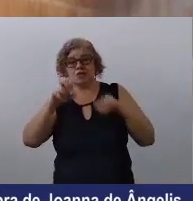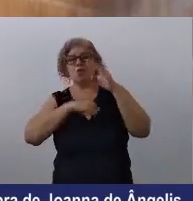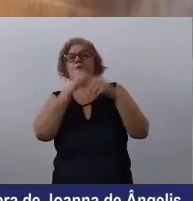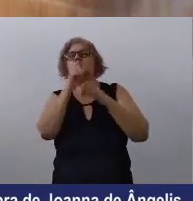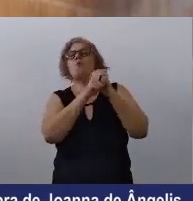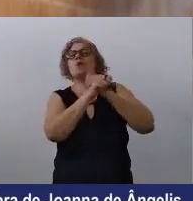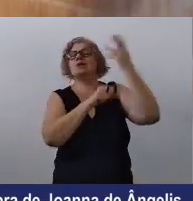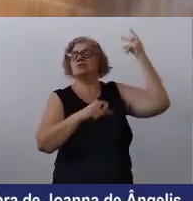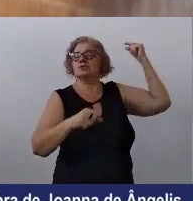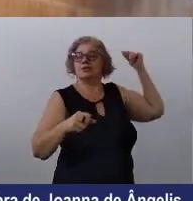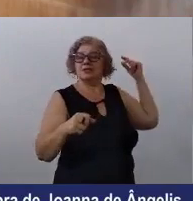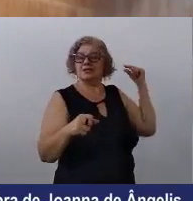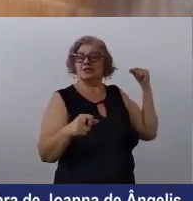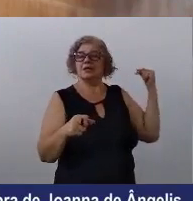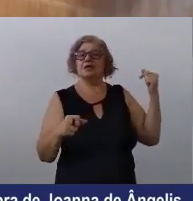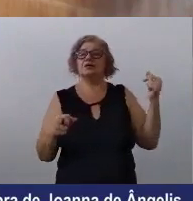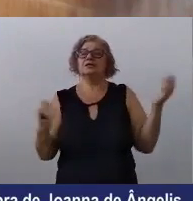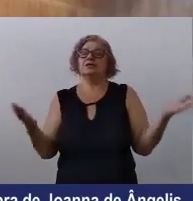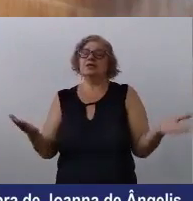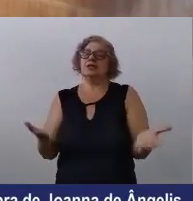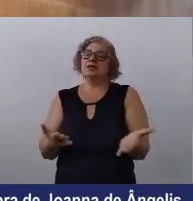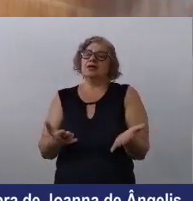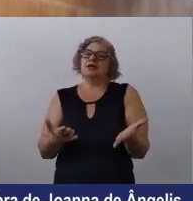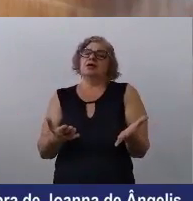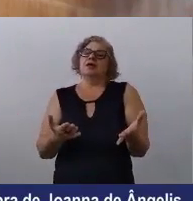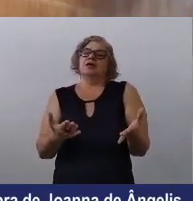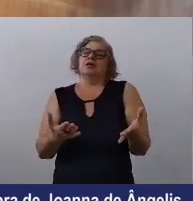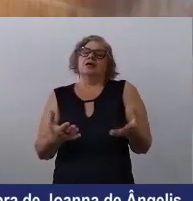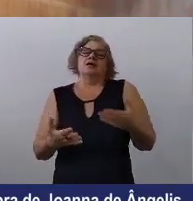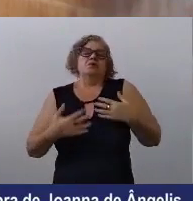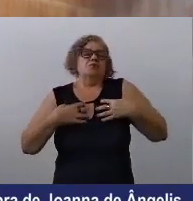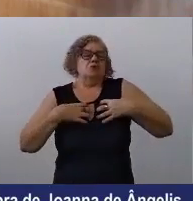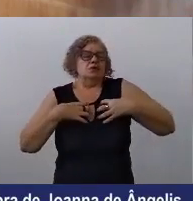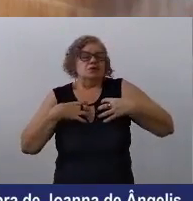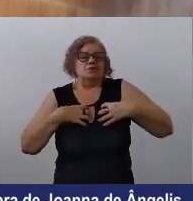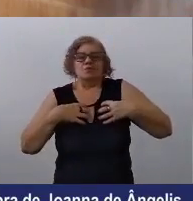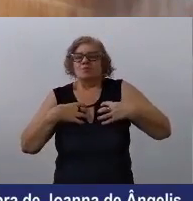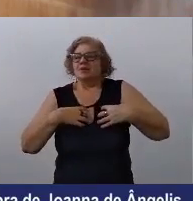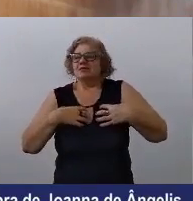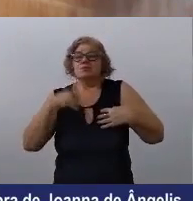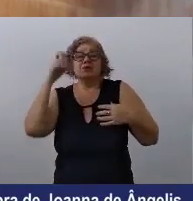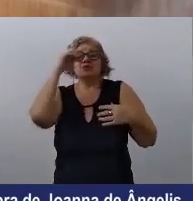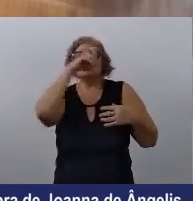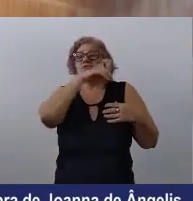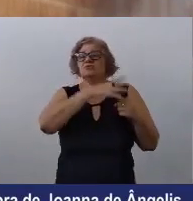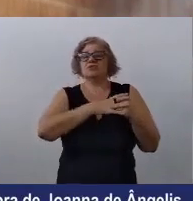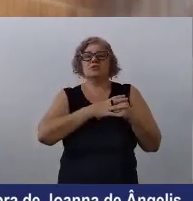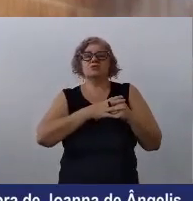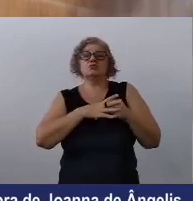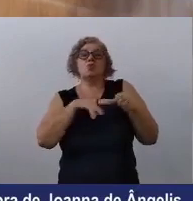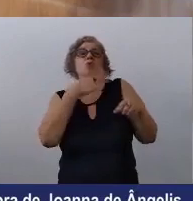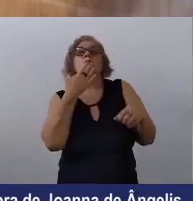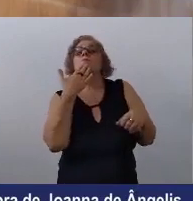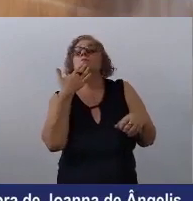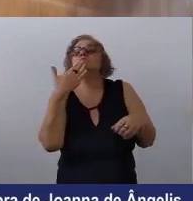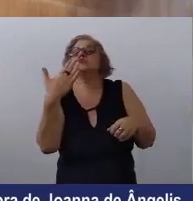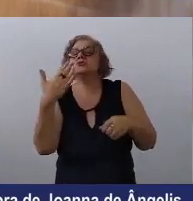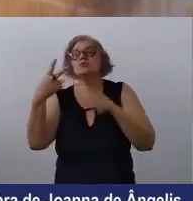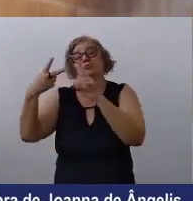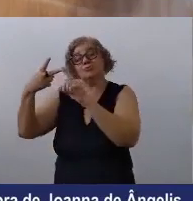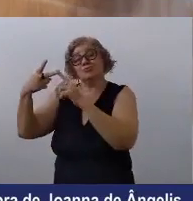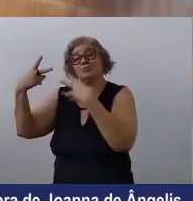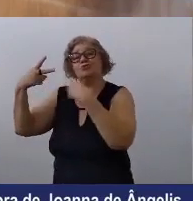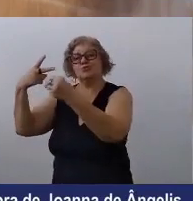diz que aquela foi a situação mais angustiosa que ela já viveu. Entre o pedido